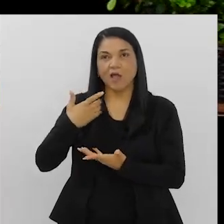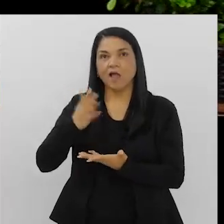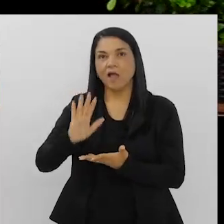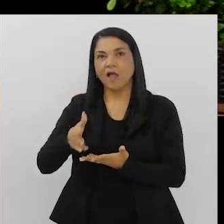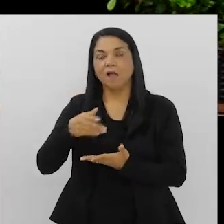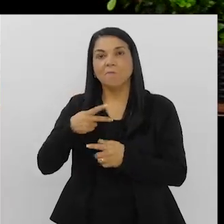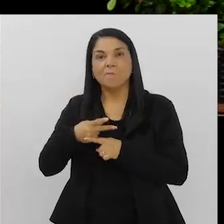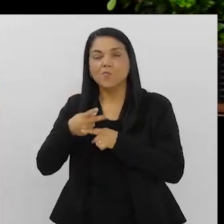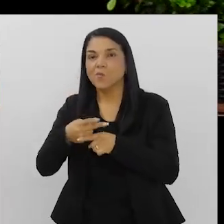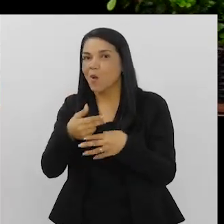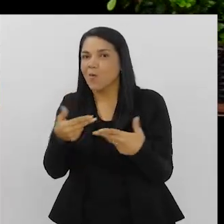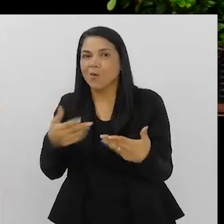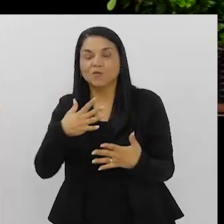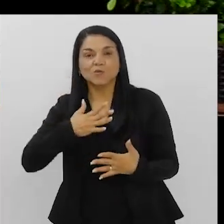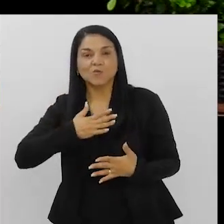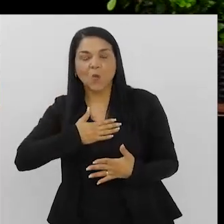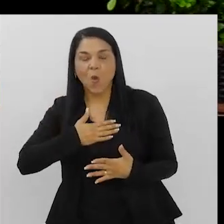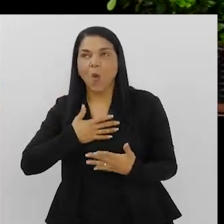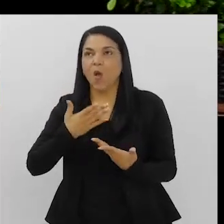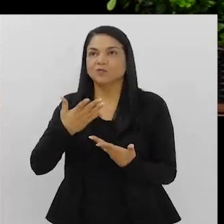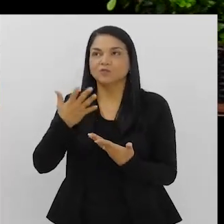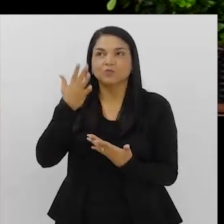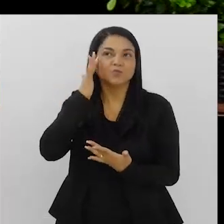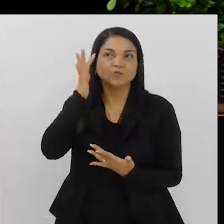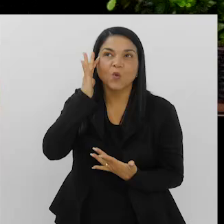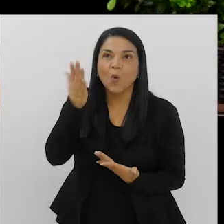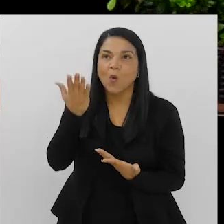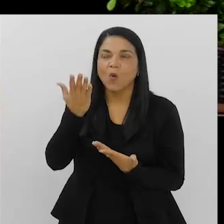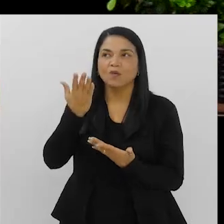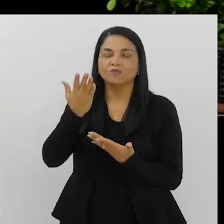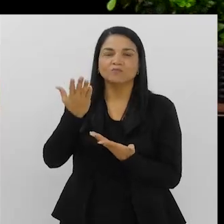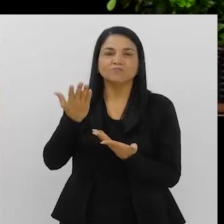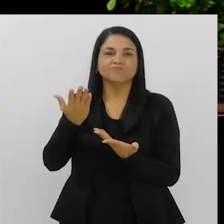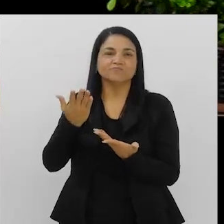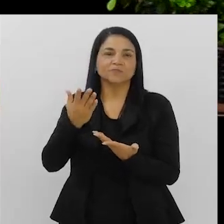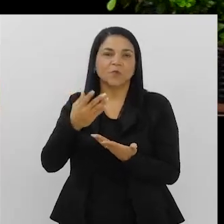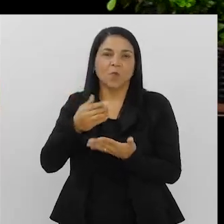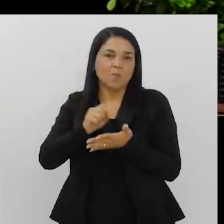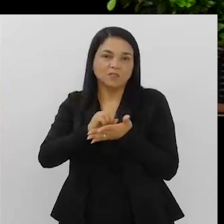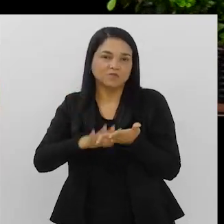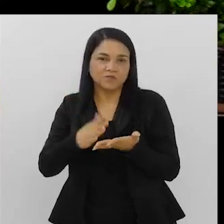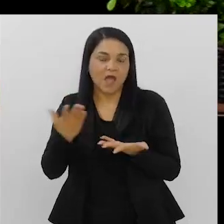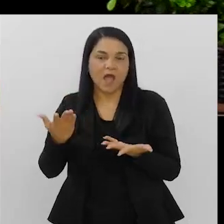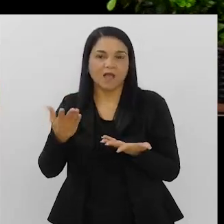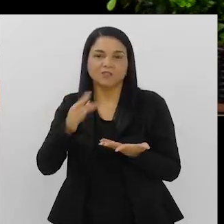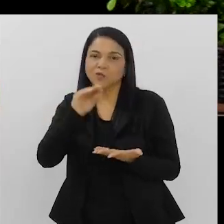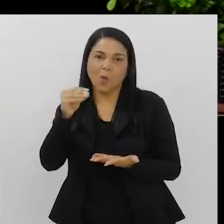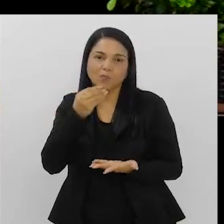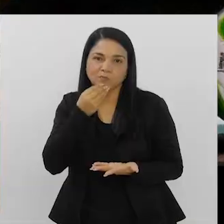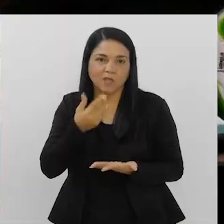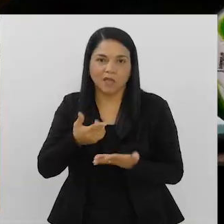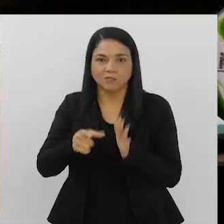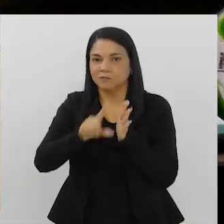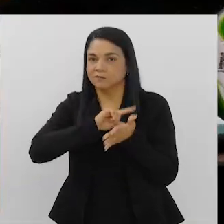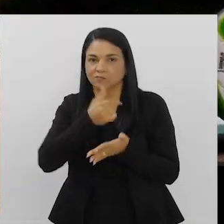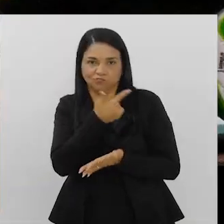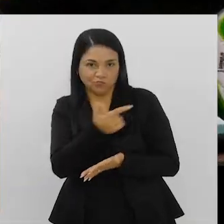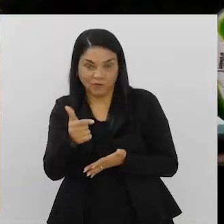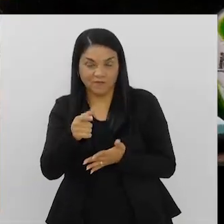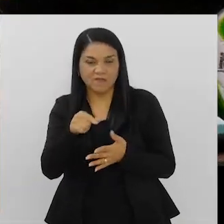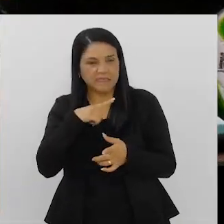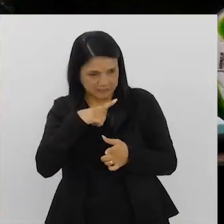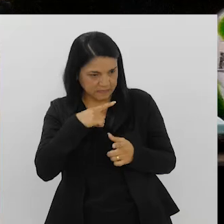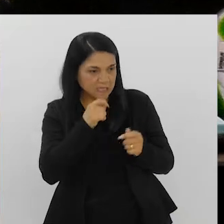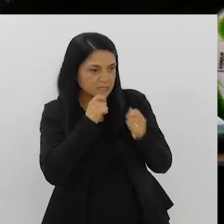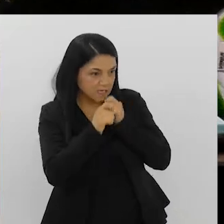para trás, uma atividade que ela gostaria de ter feito ao longo da vida e não teve a oportunidade de fazer. Uau, então vocês têm uma espécie de entrevista